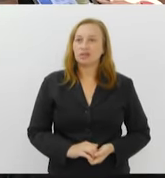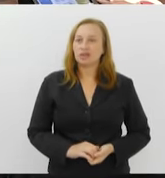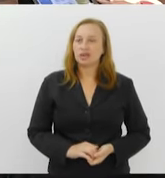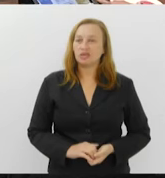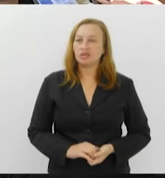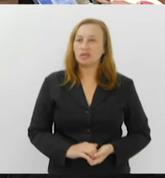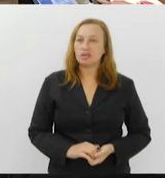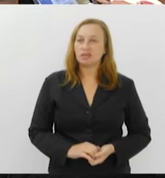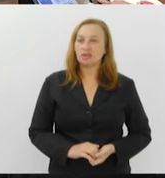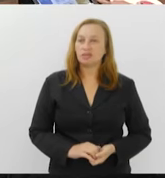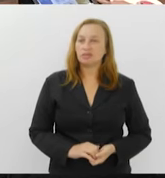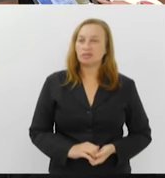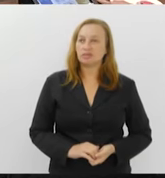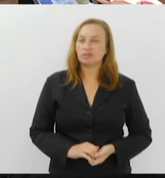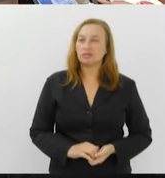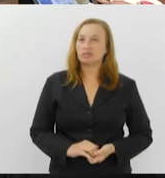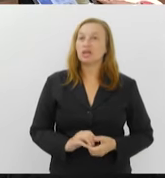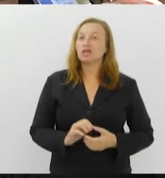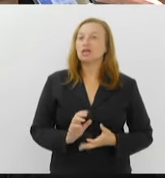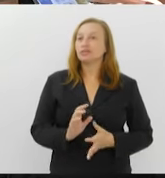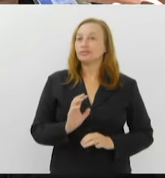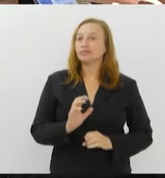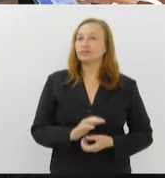Pessoal no sistema online também.